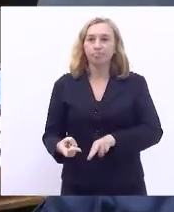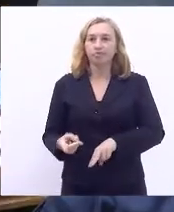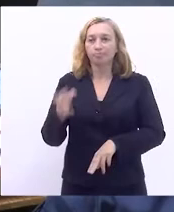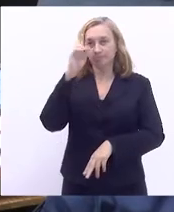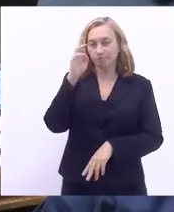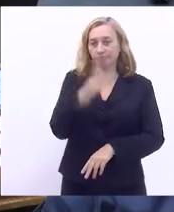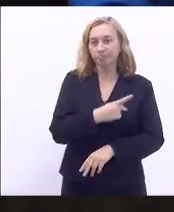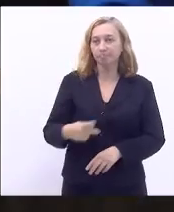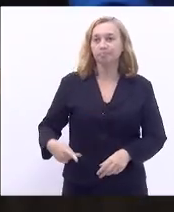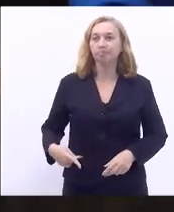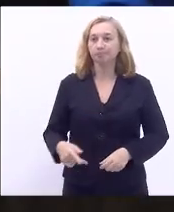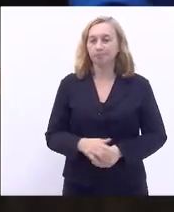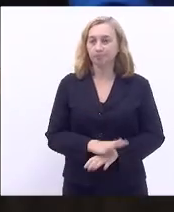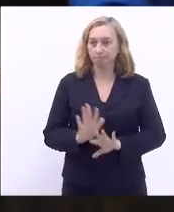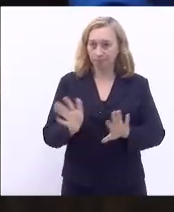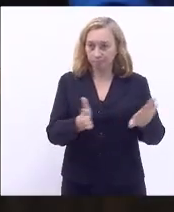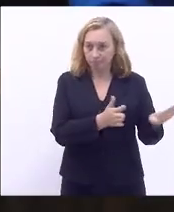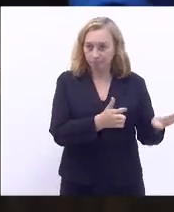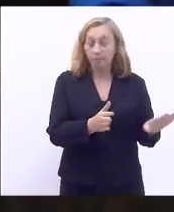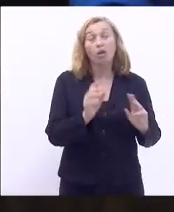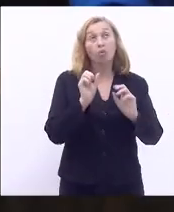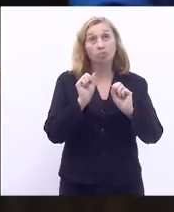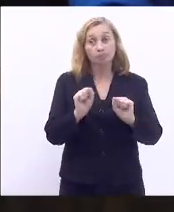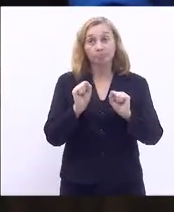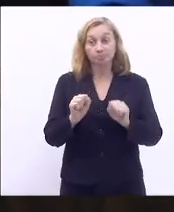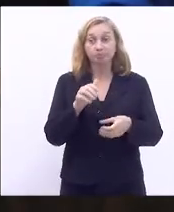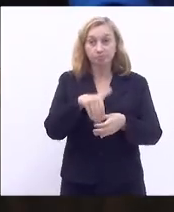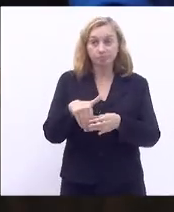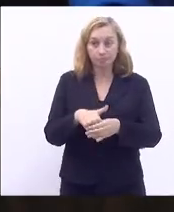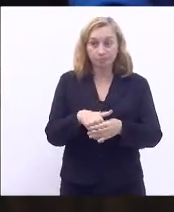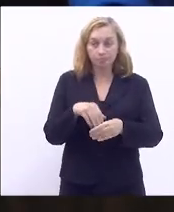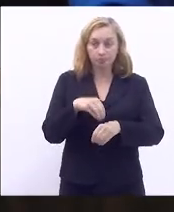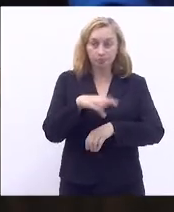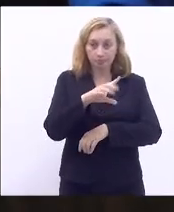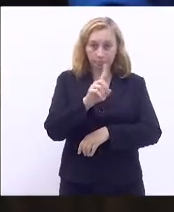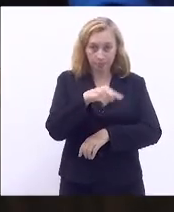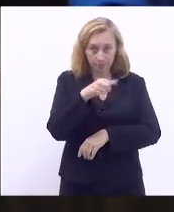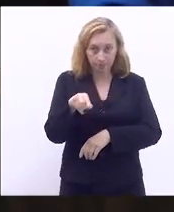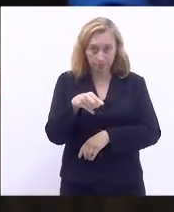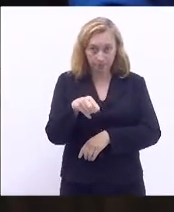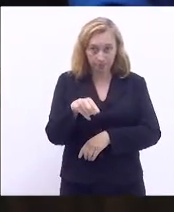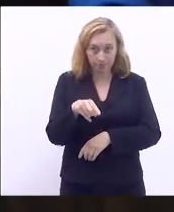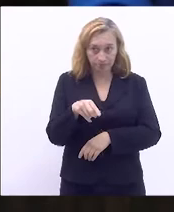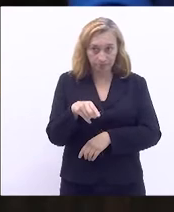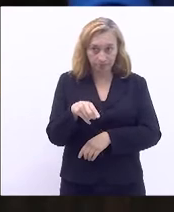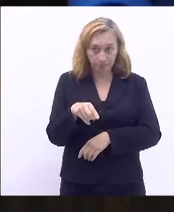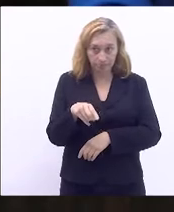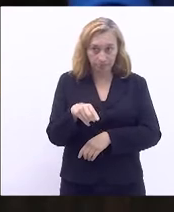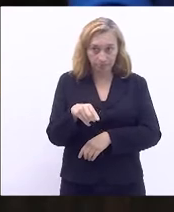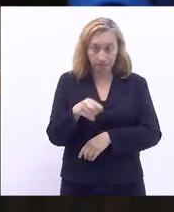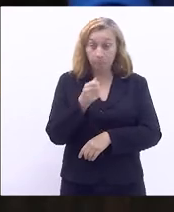presidente. Olha só, eu poderia ter votado o destaque e rejeitado o destaque, porque